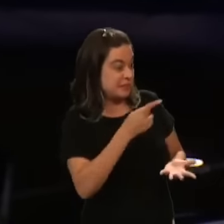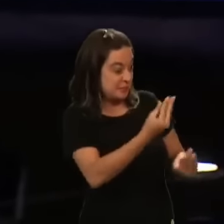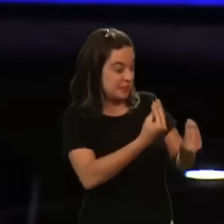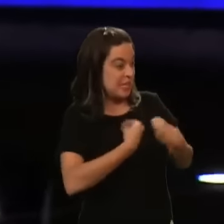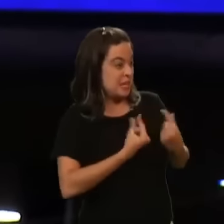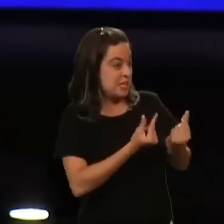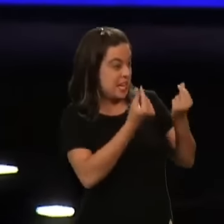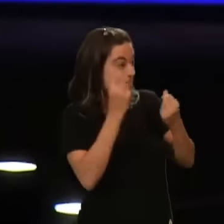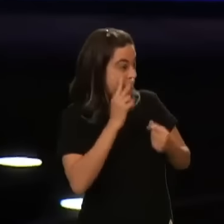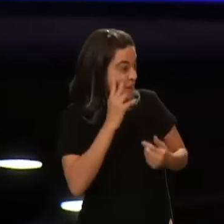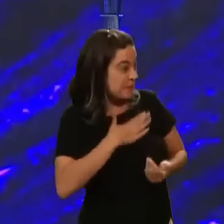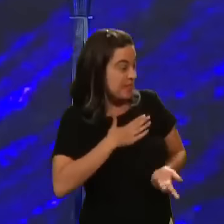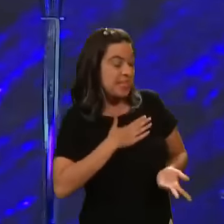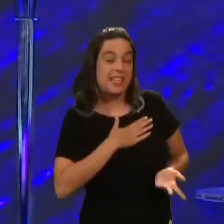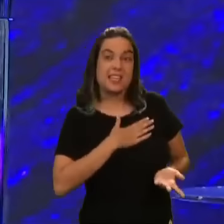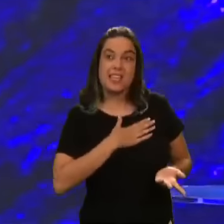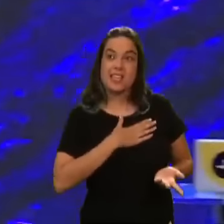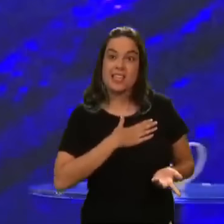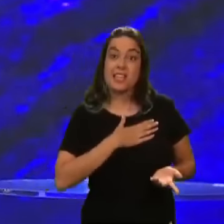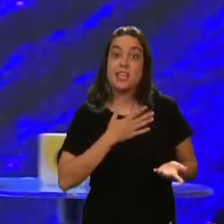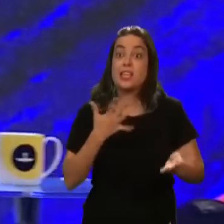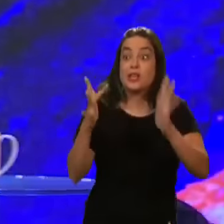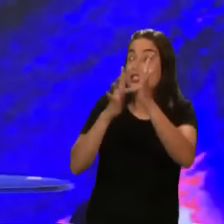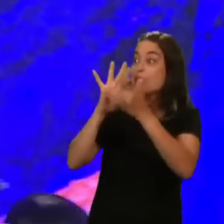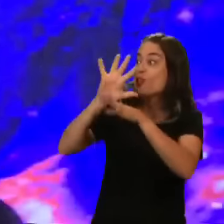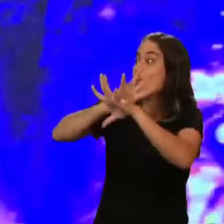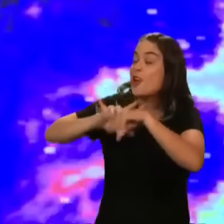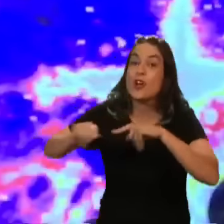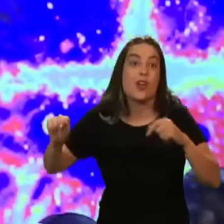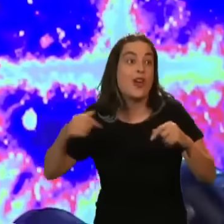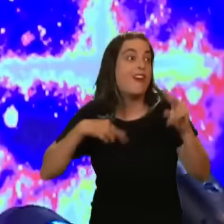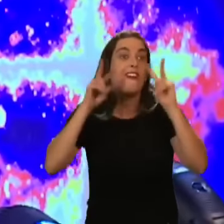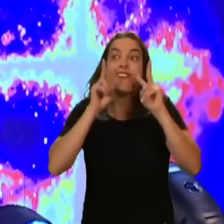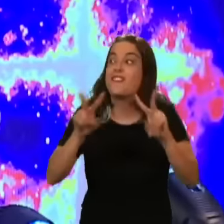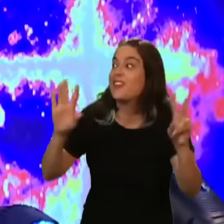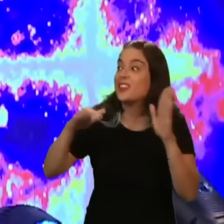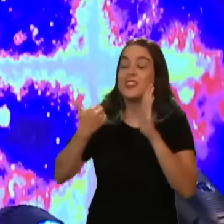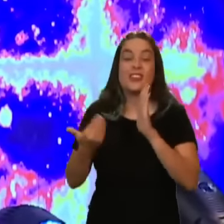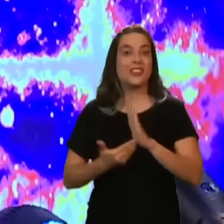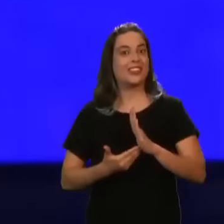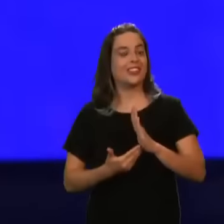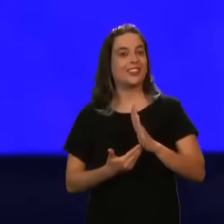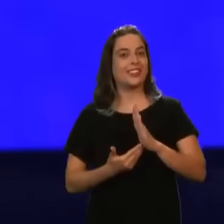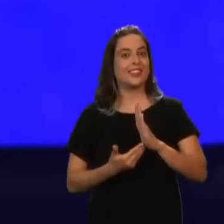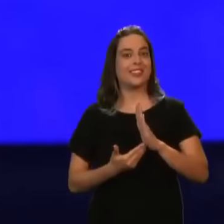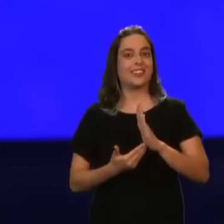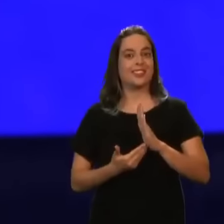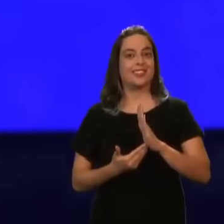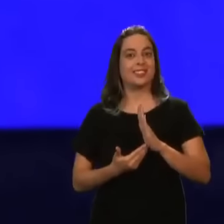esmola. Ei, Jesus me curou. Eu estou vendo.